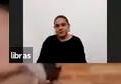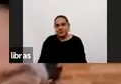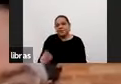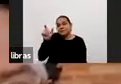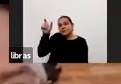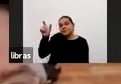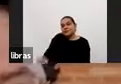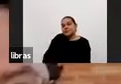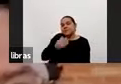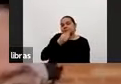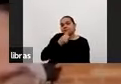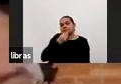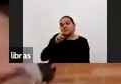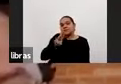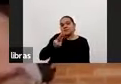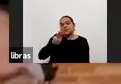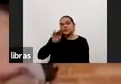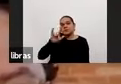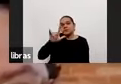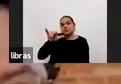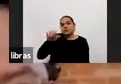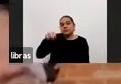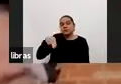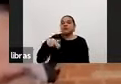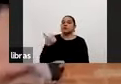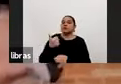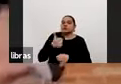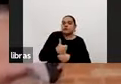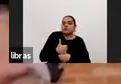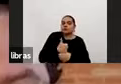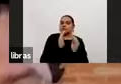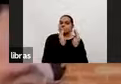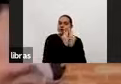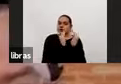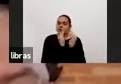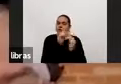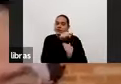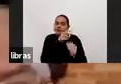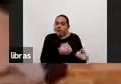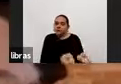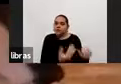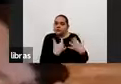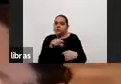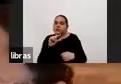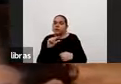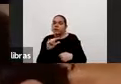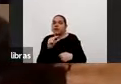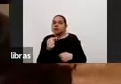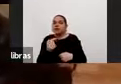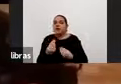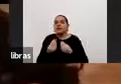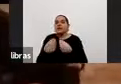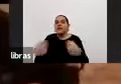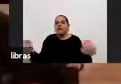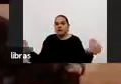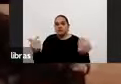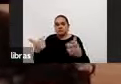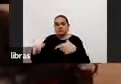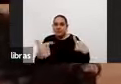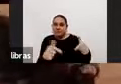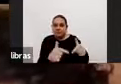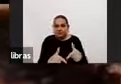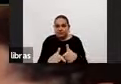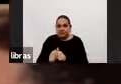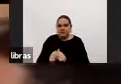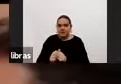né, que é da Renault, né, o diretor sindical da Renault, e o Wilson vai falar um pouquinho pra gente sobre essa entrega. os trabalhadores aí, agradecer então